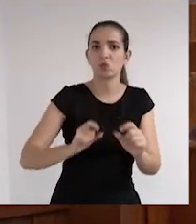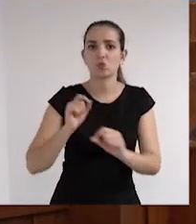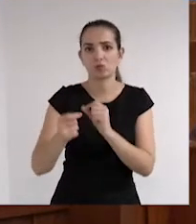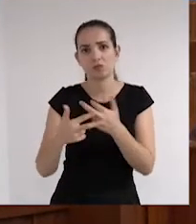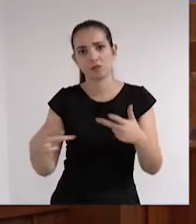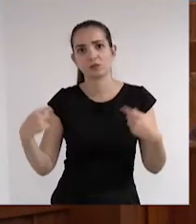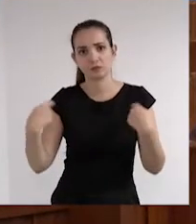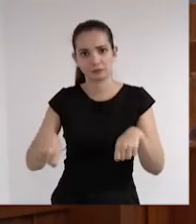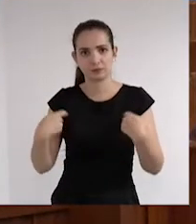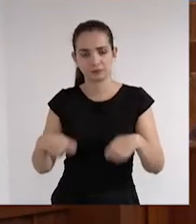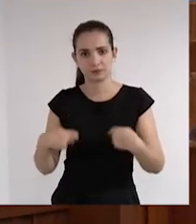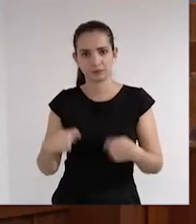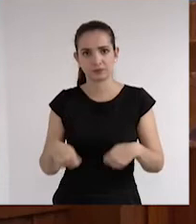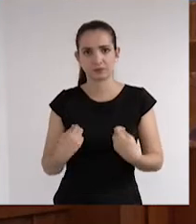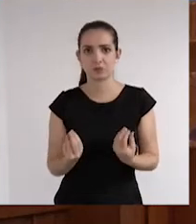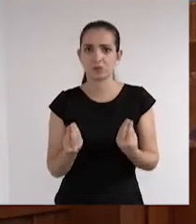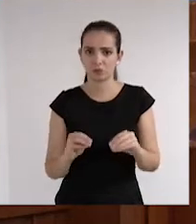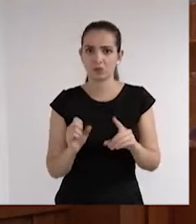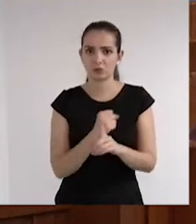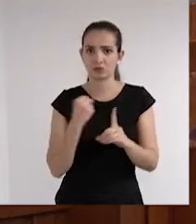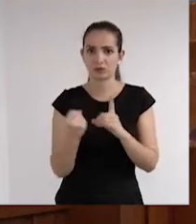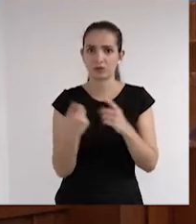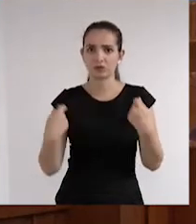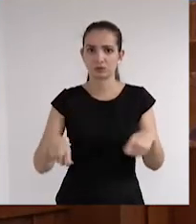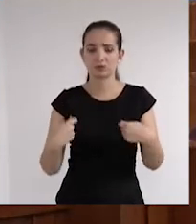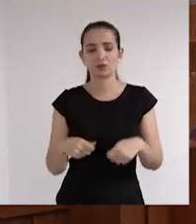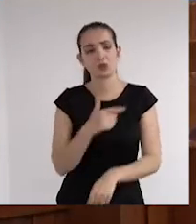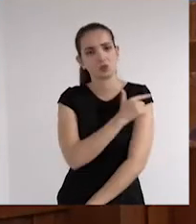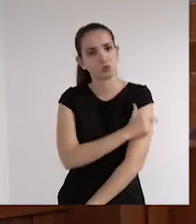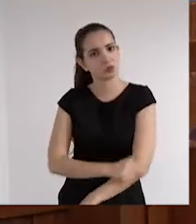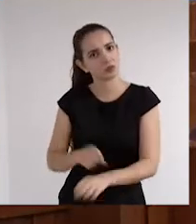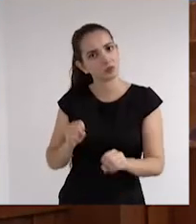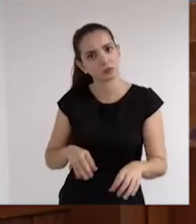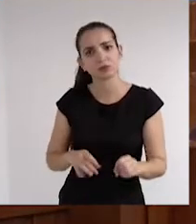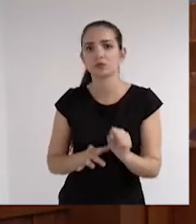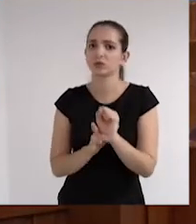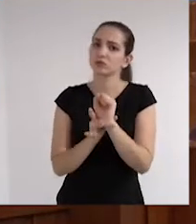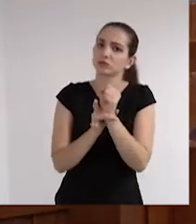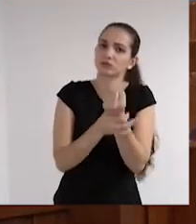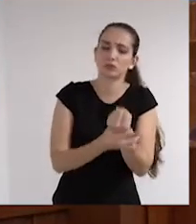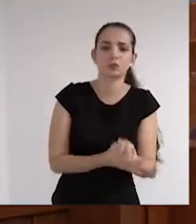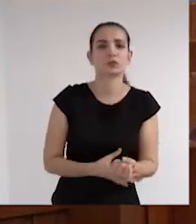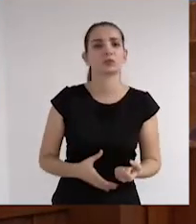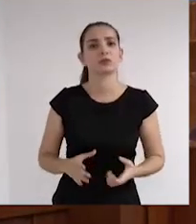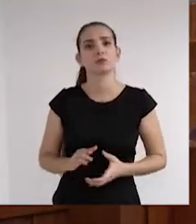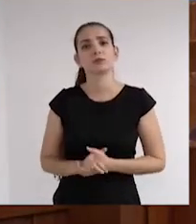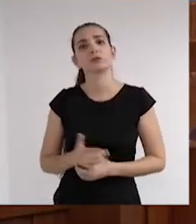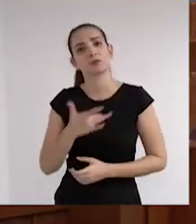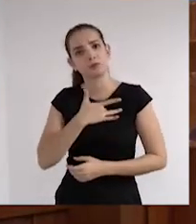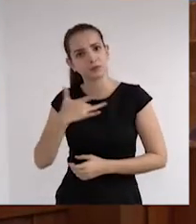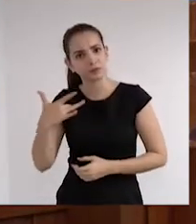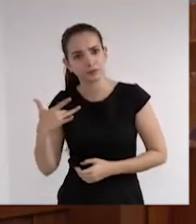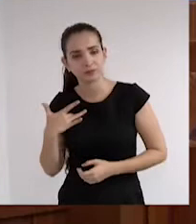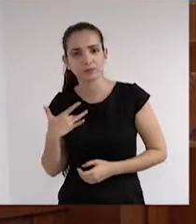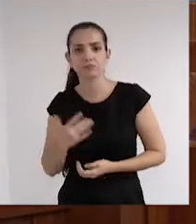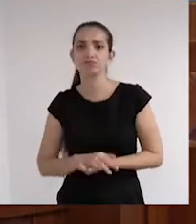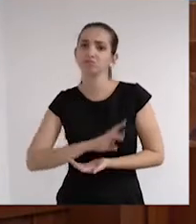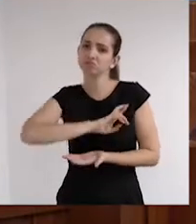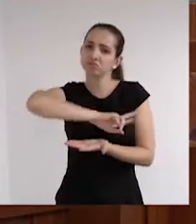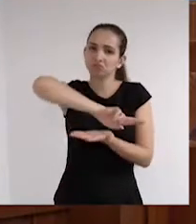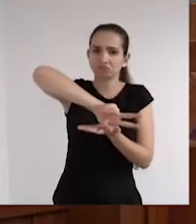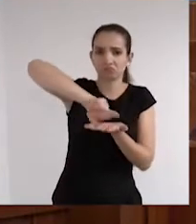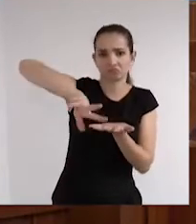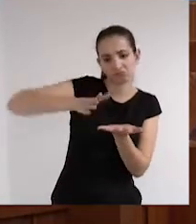são colocadas pela sociedade, seja na educação, na segurança, na saúde, em todos